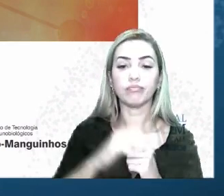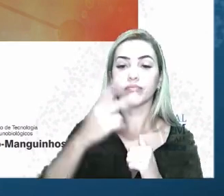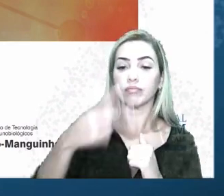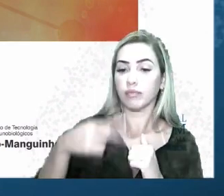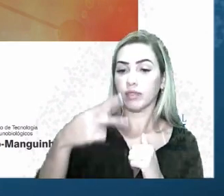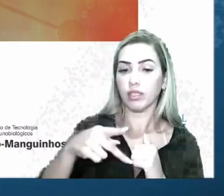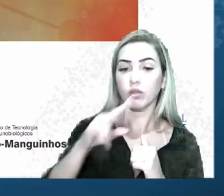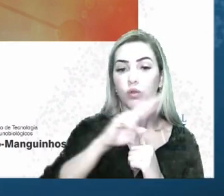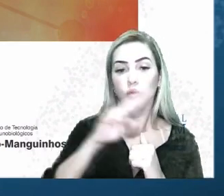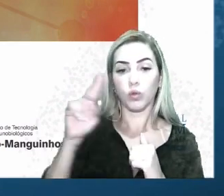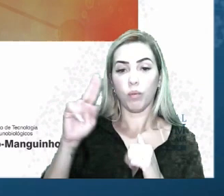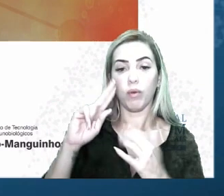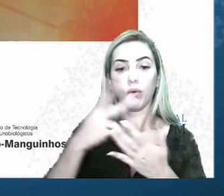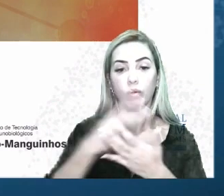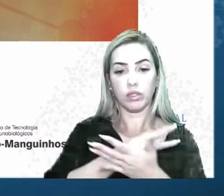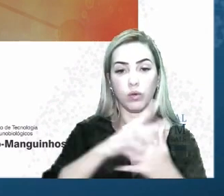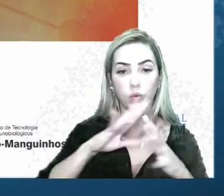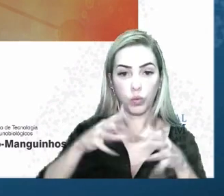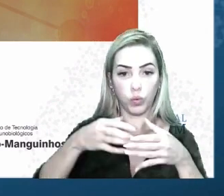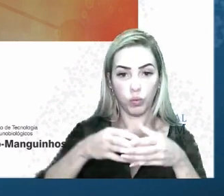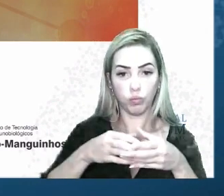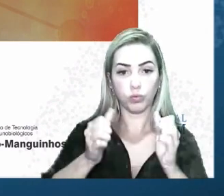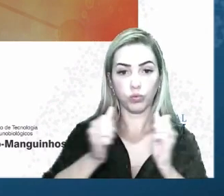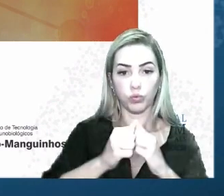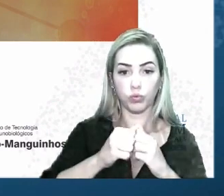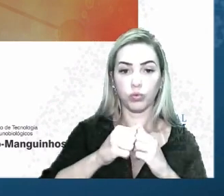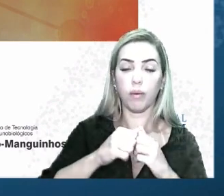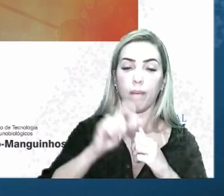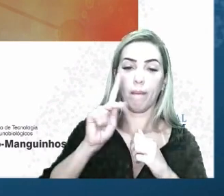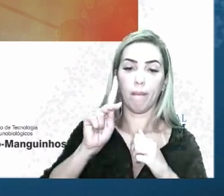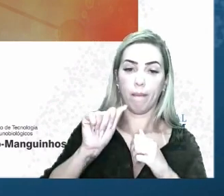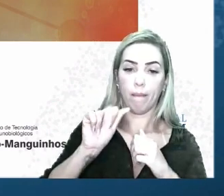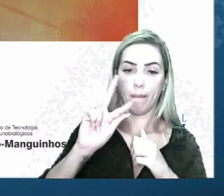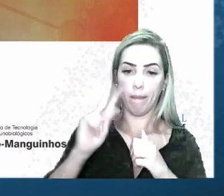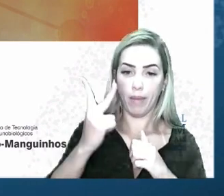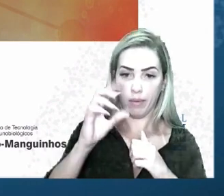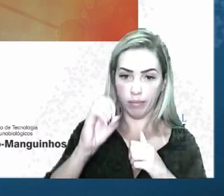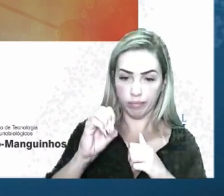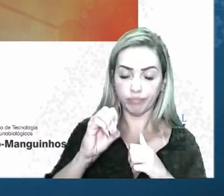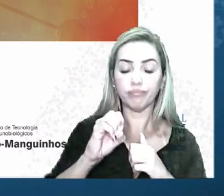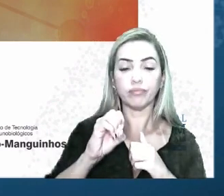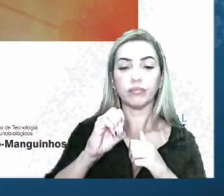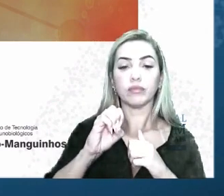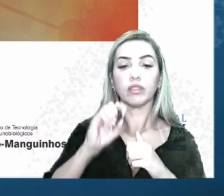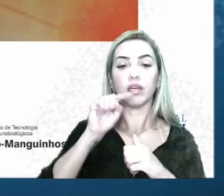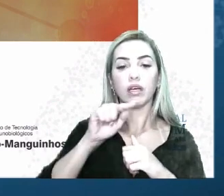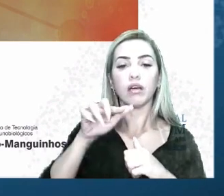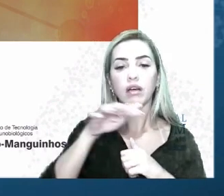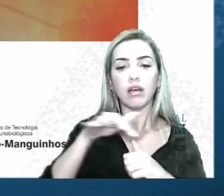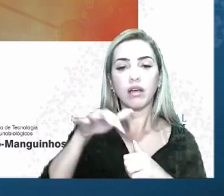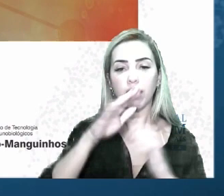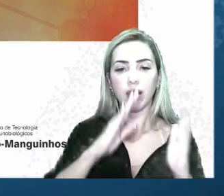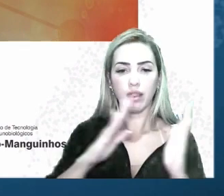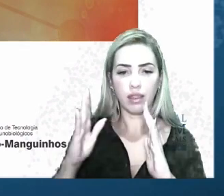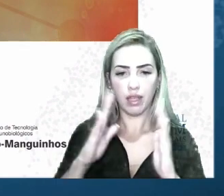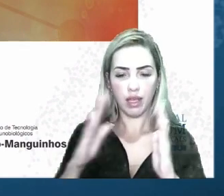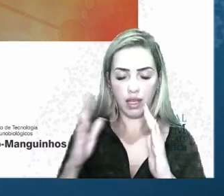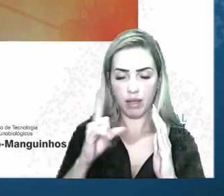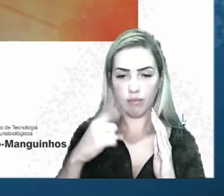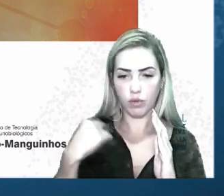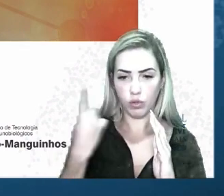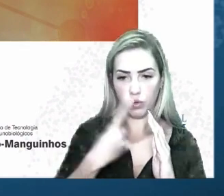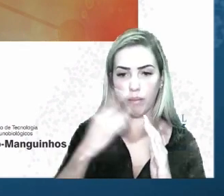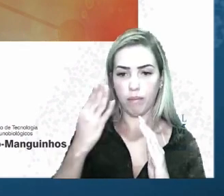chamada foi feita em conjunto com a Organização Pan-Americana de Saúde. Na época, nós, em Bill Manguinhos, estávamos